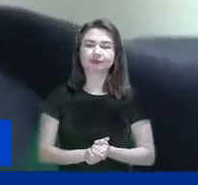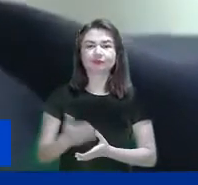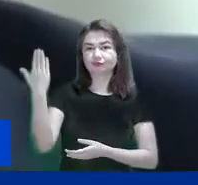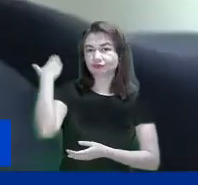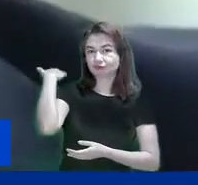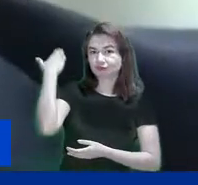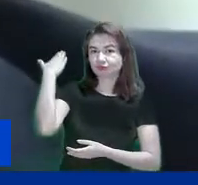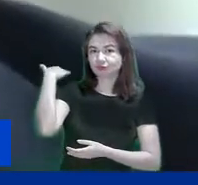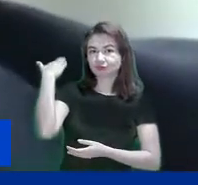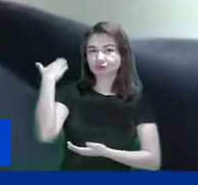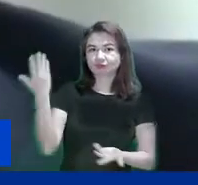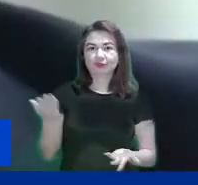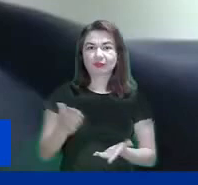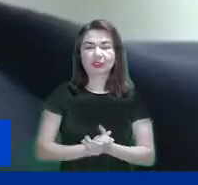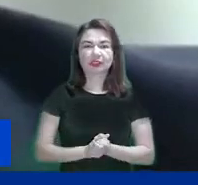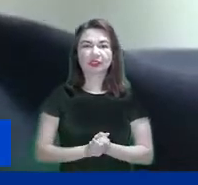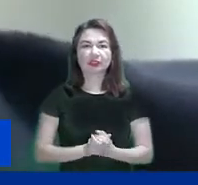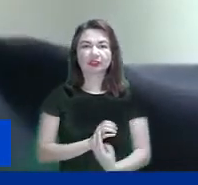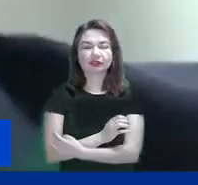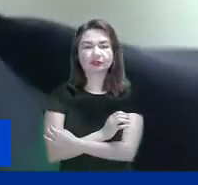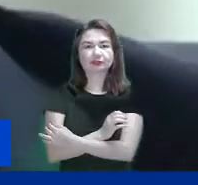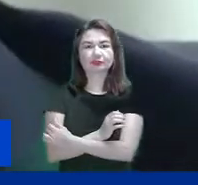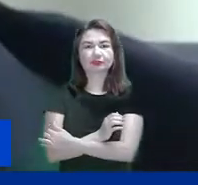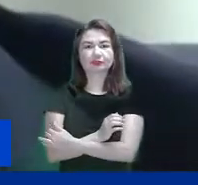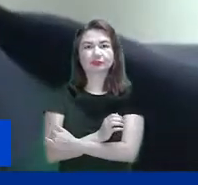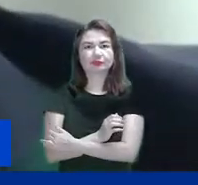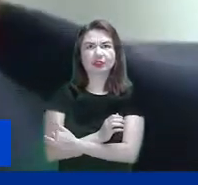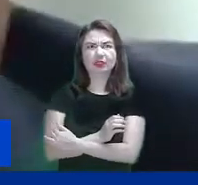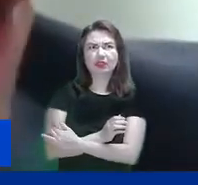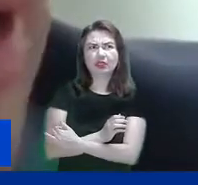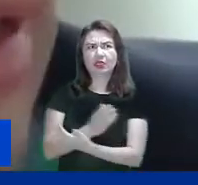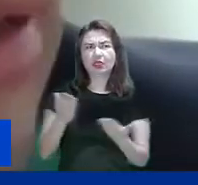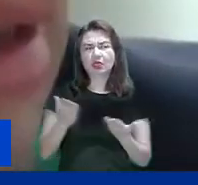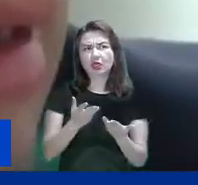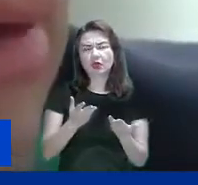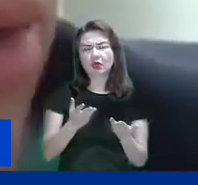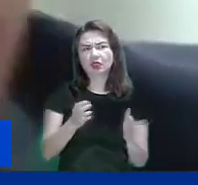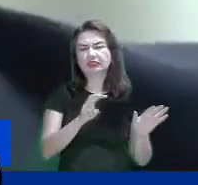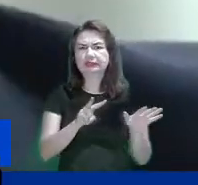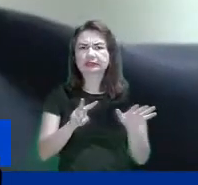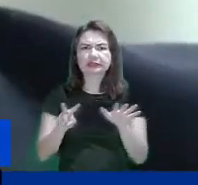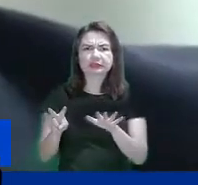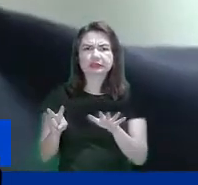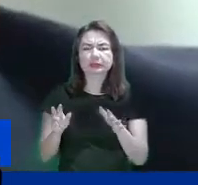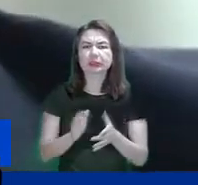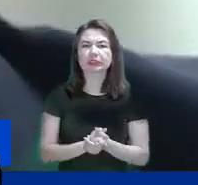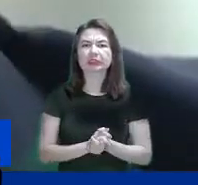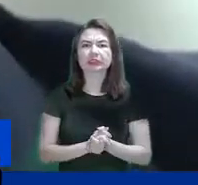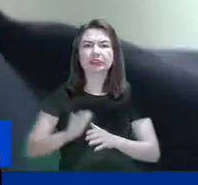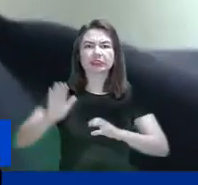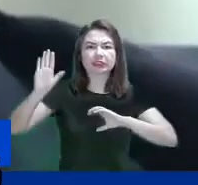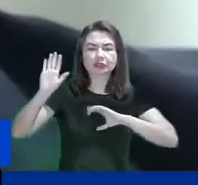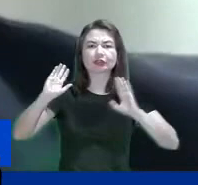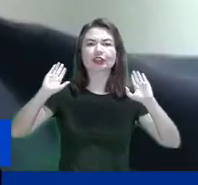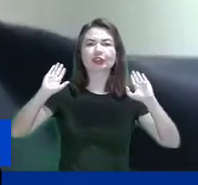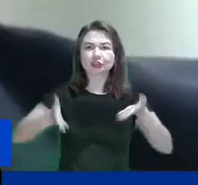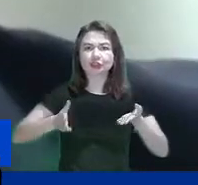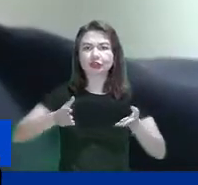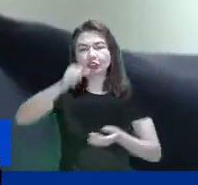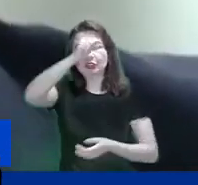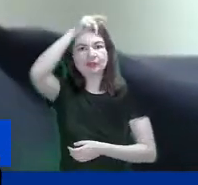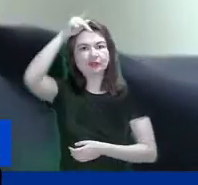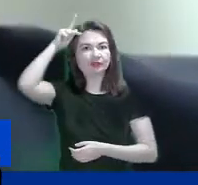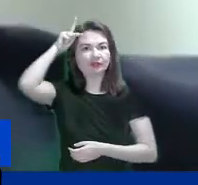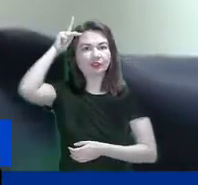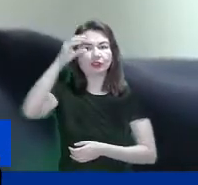eu despachei com o doutor Paulo Melém, e por esses dias a candidata, a então candidata, né, que já foi prefeita no Oiapoque,